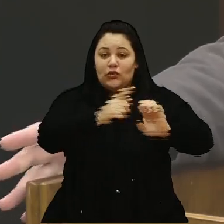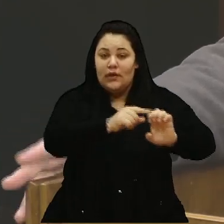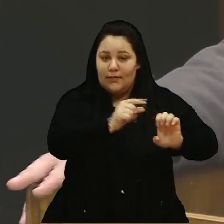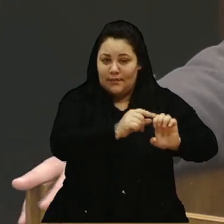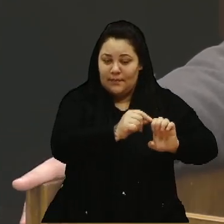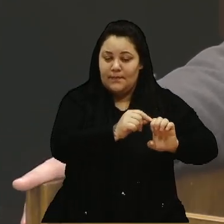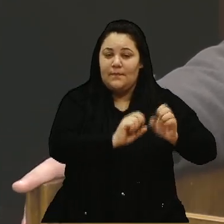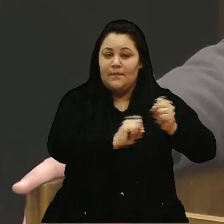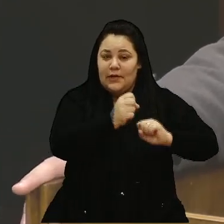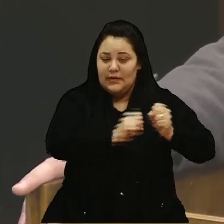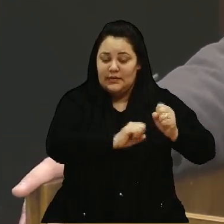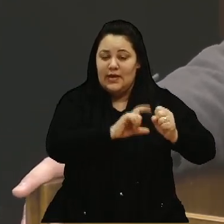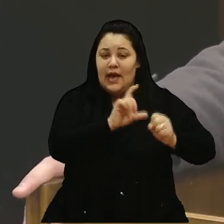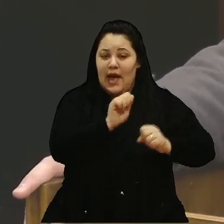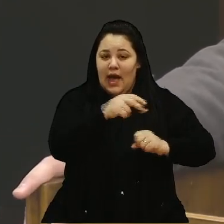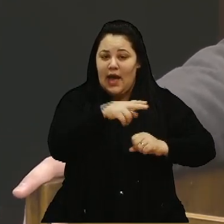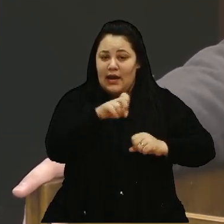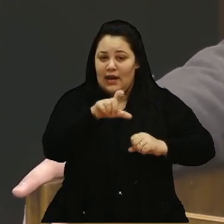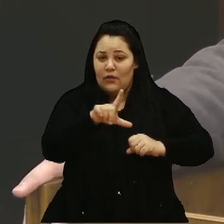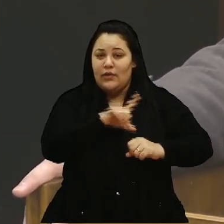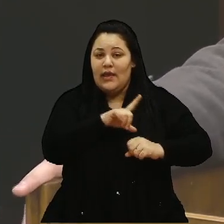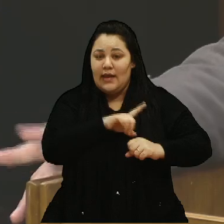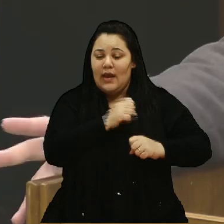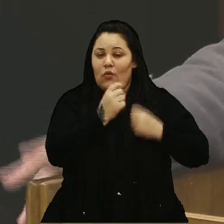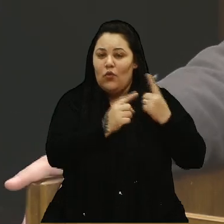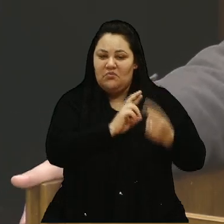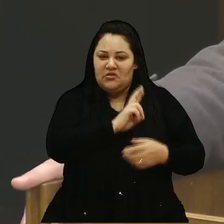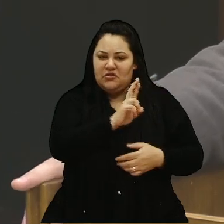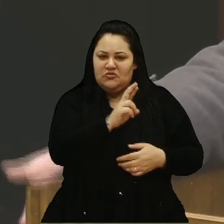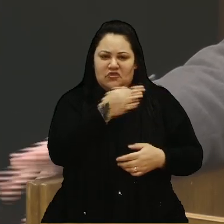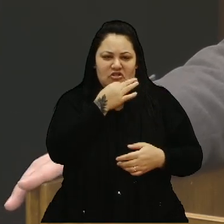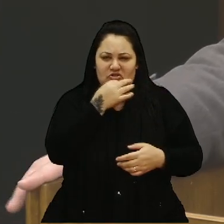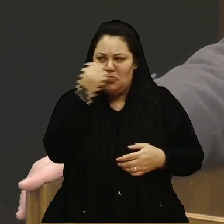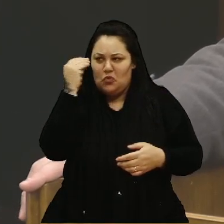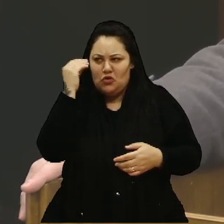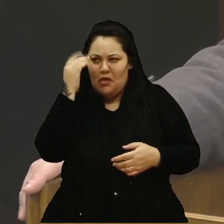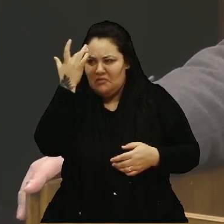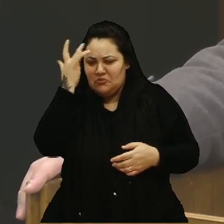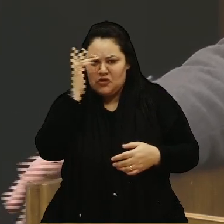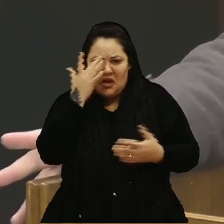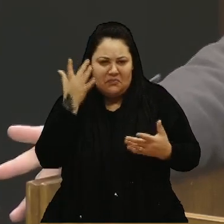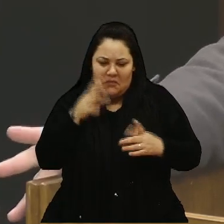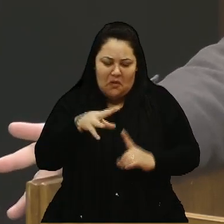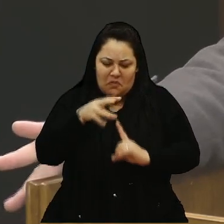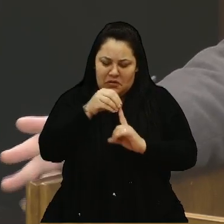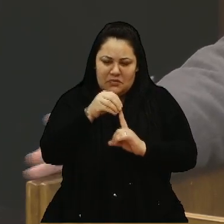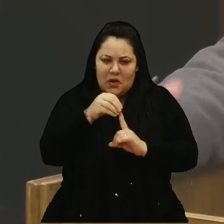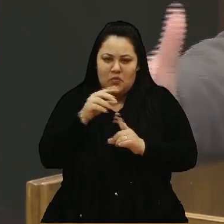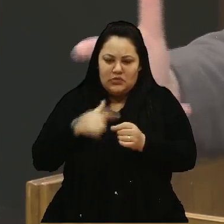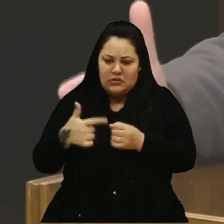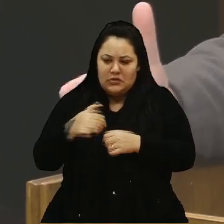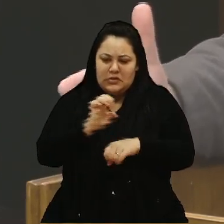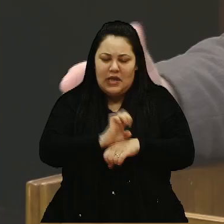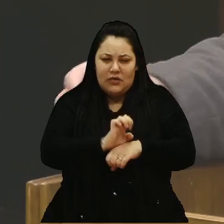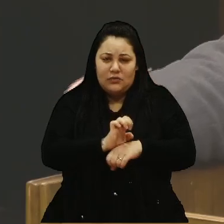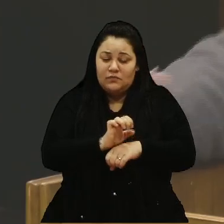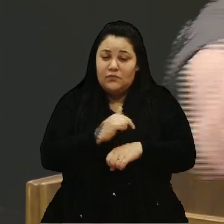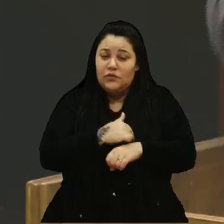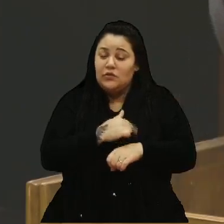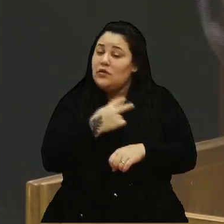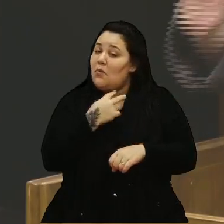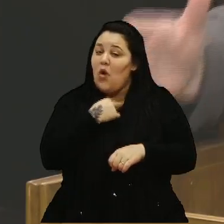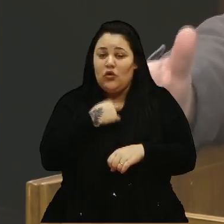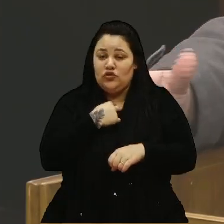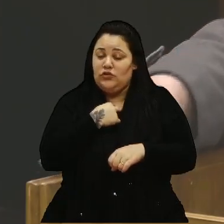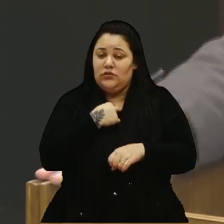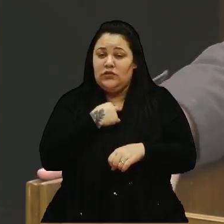tem algum representante, se não for em Caxias do Sul, em Porto Alegre, imagino eu, tendo em vista ser a capital do nosso estado. O que não pode é a população ficar sem esclarecimento e